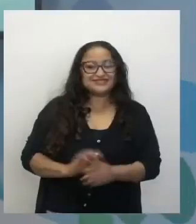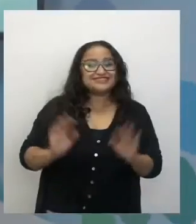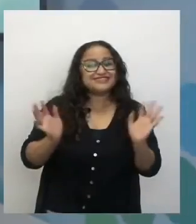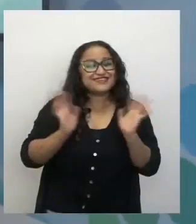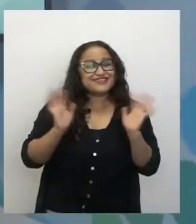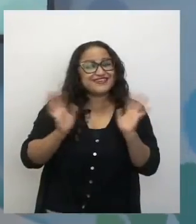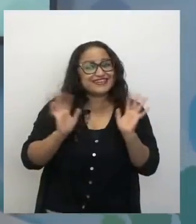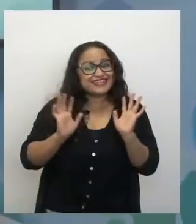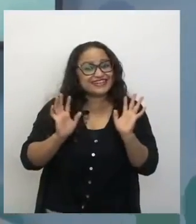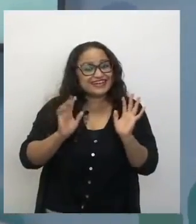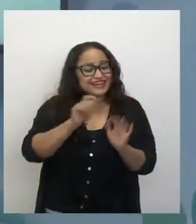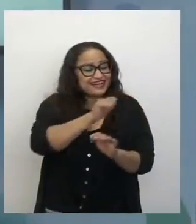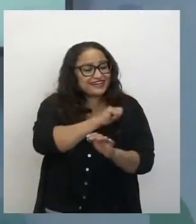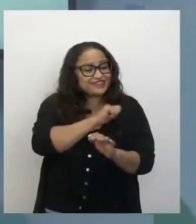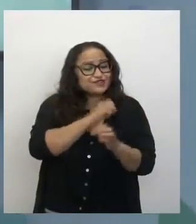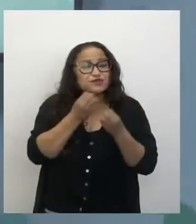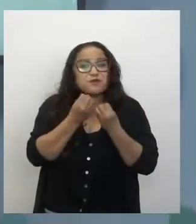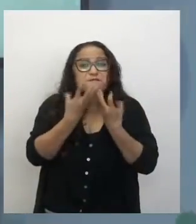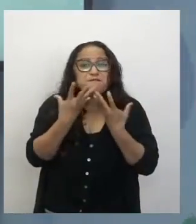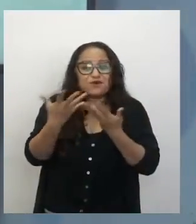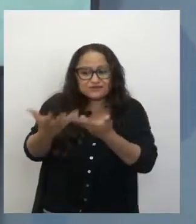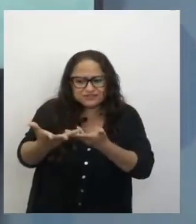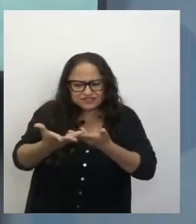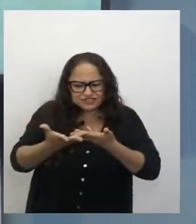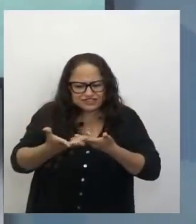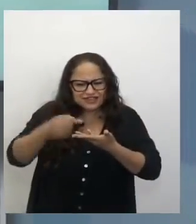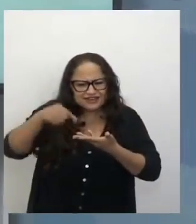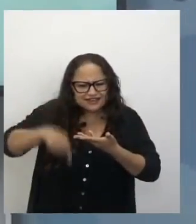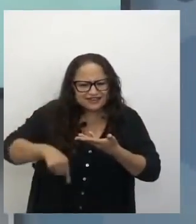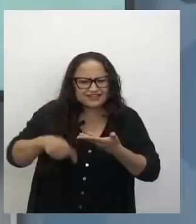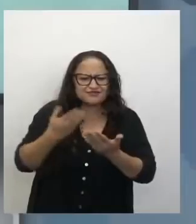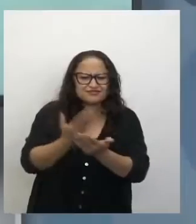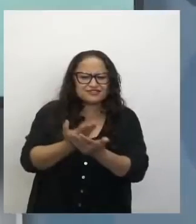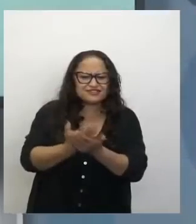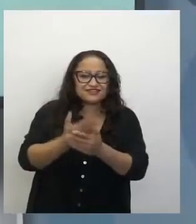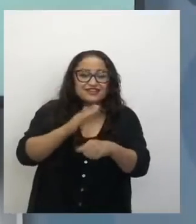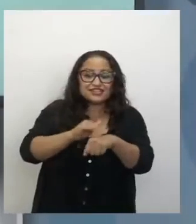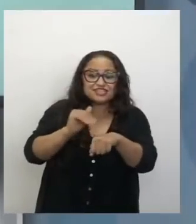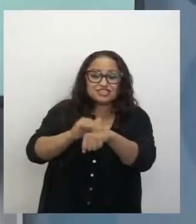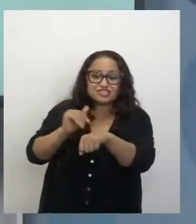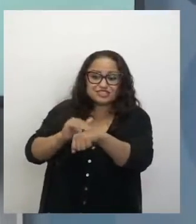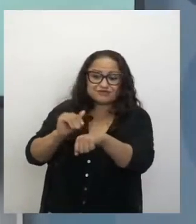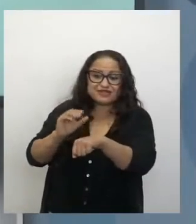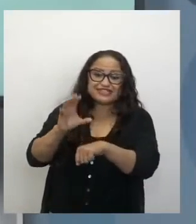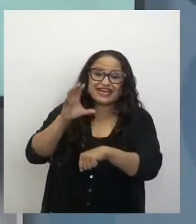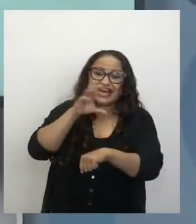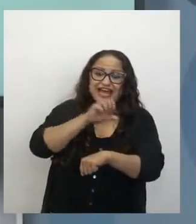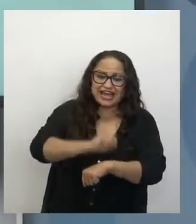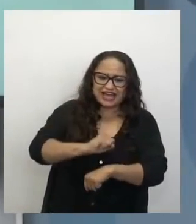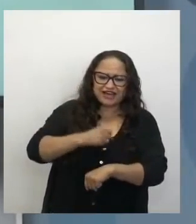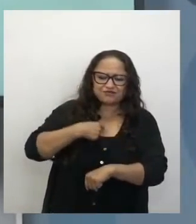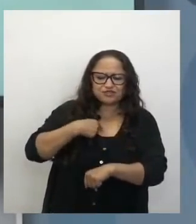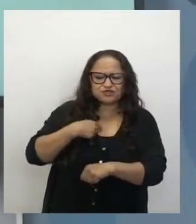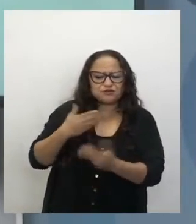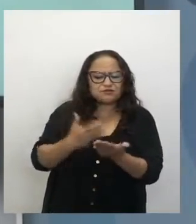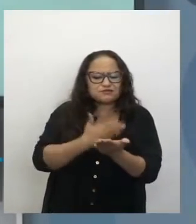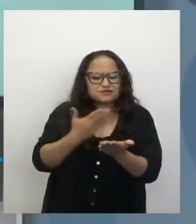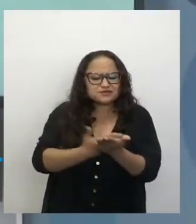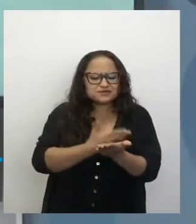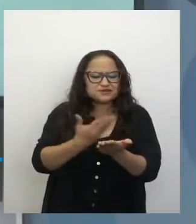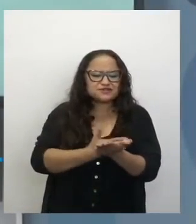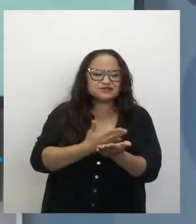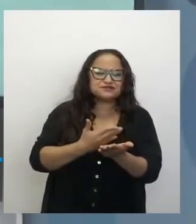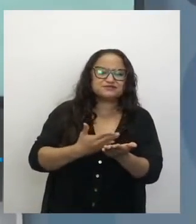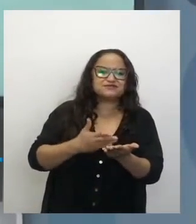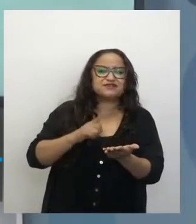Oi, gente, que bom que vocês chegaram aqui para nossa aula. Vamos fazer essa chamadinha aí, vamos nos acomodar, pega seu material, nós vamos